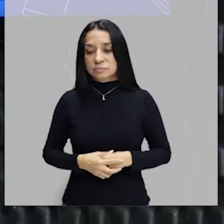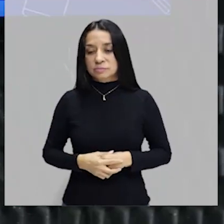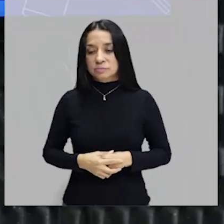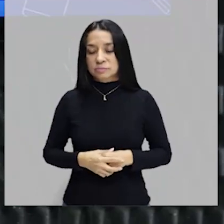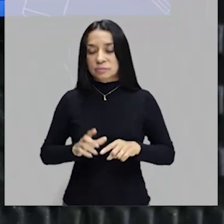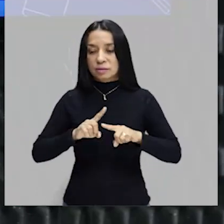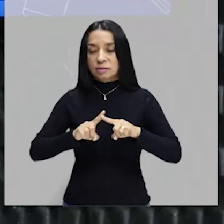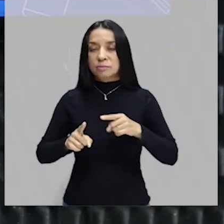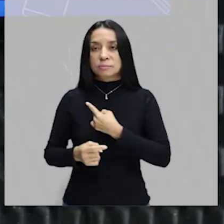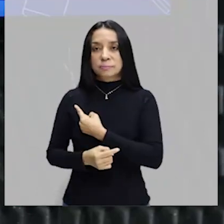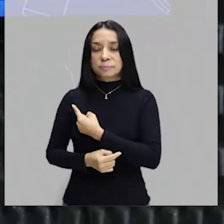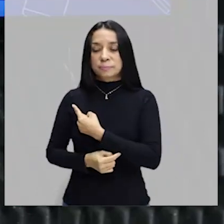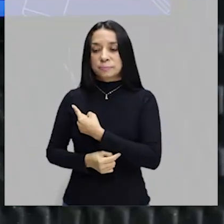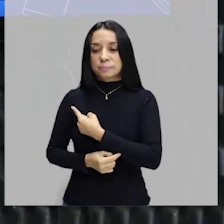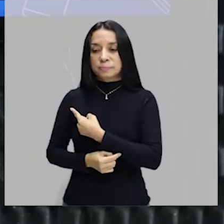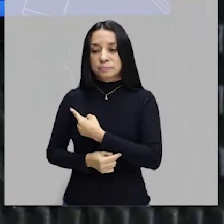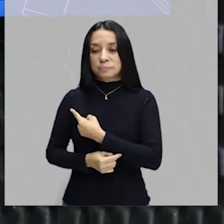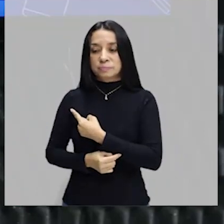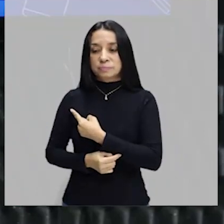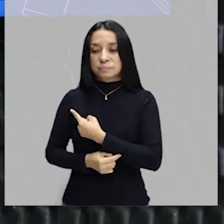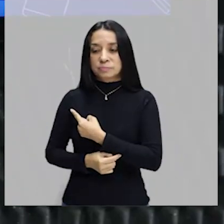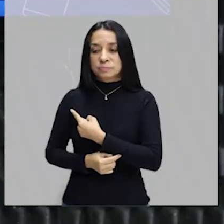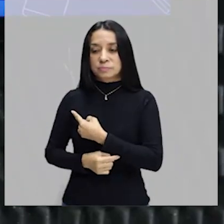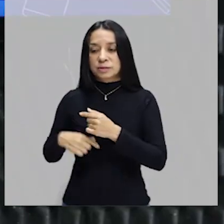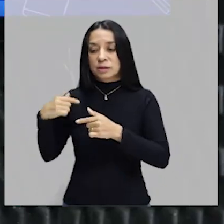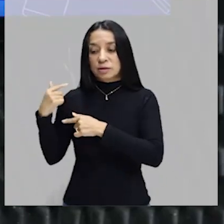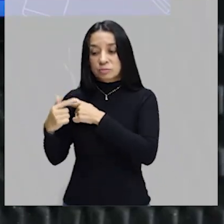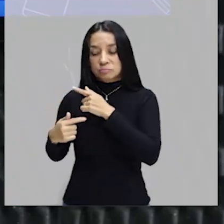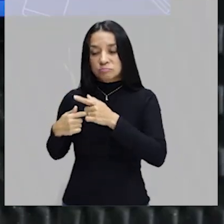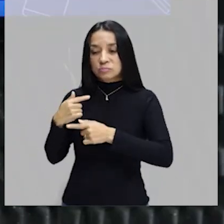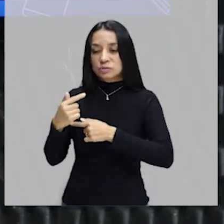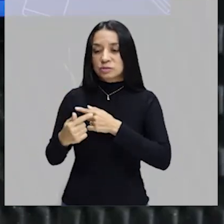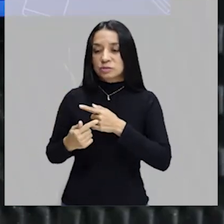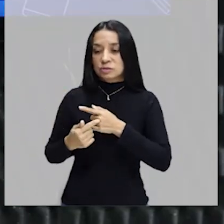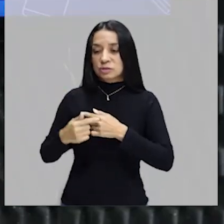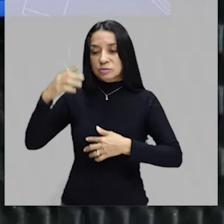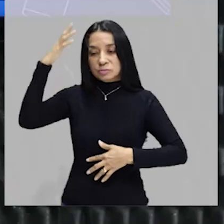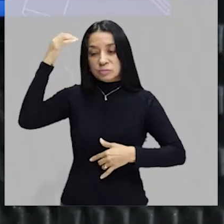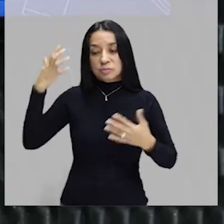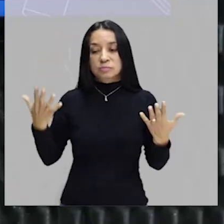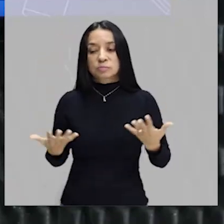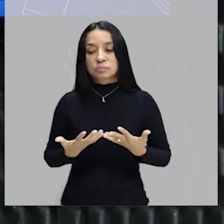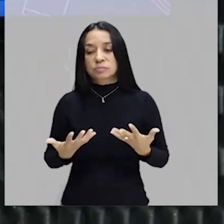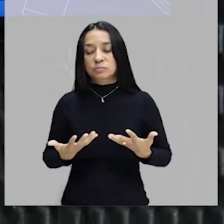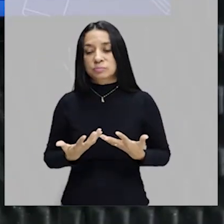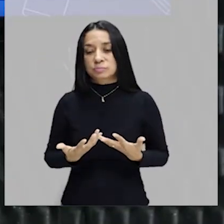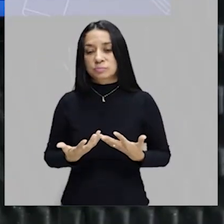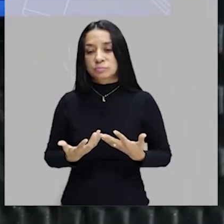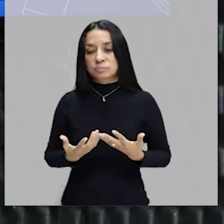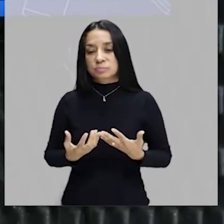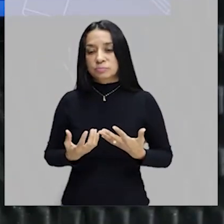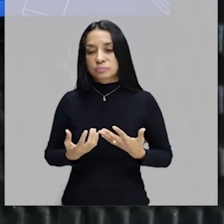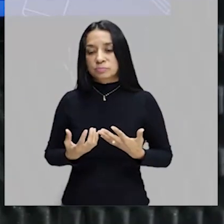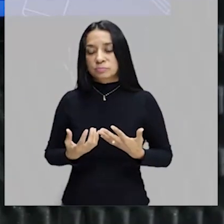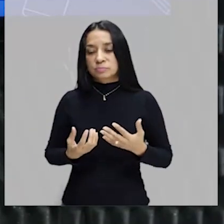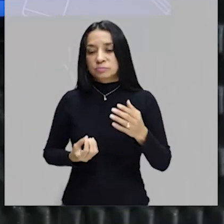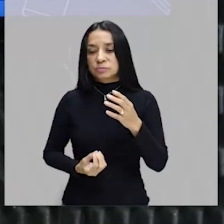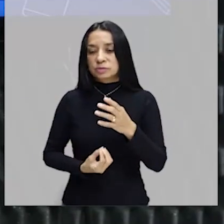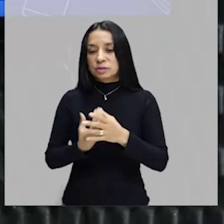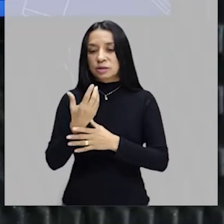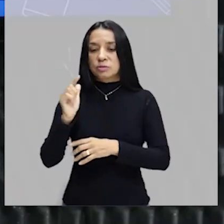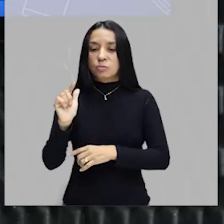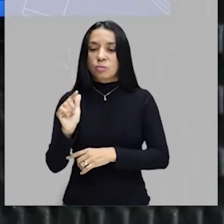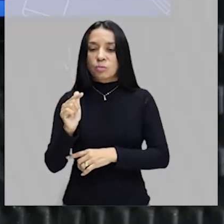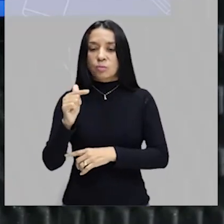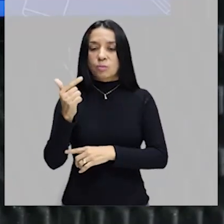esse mesmo indivíduo aqui, que é ancestral dos macacos atuais, ele teria gerado um